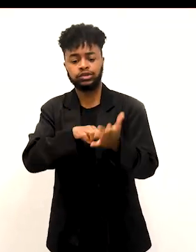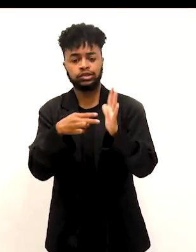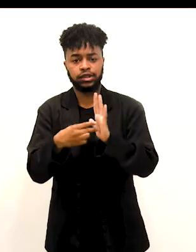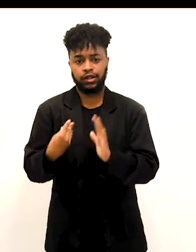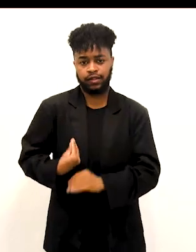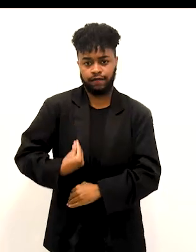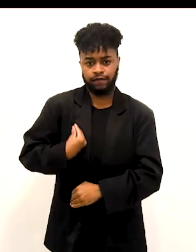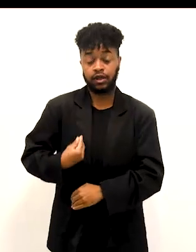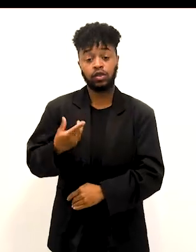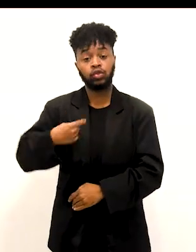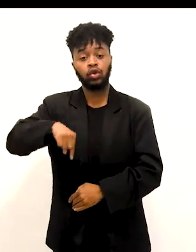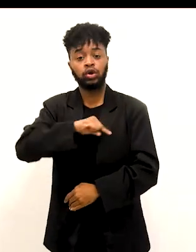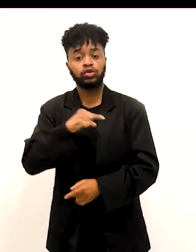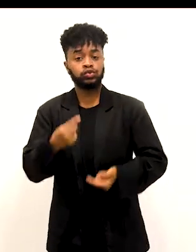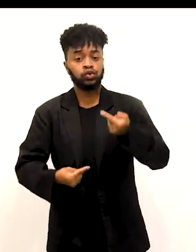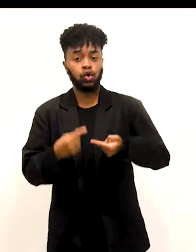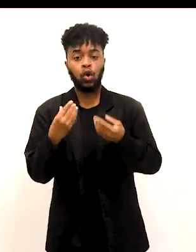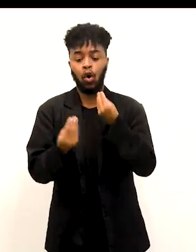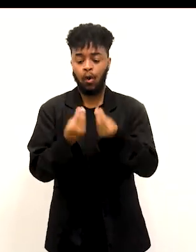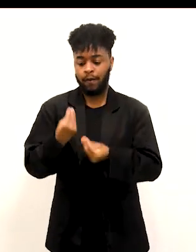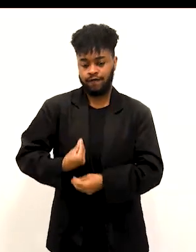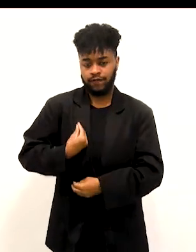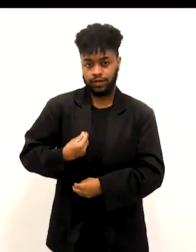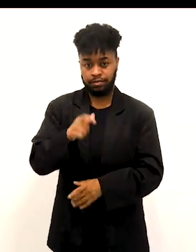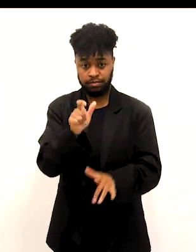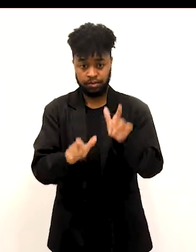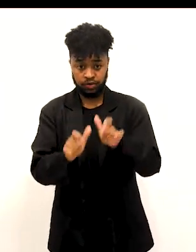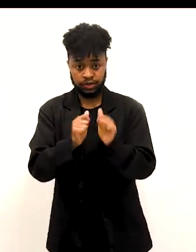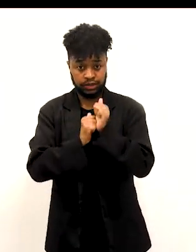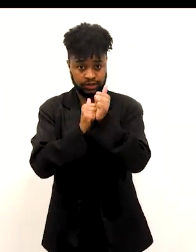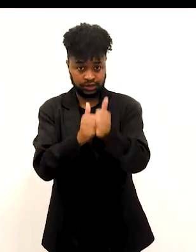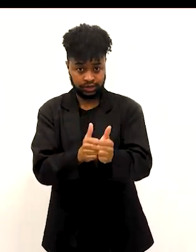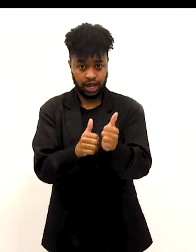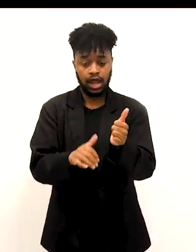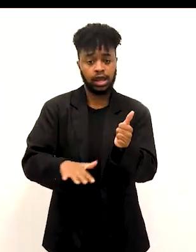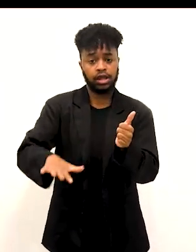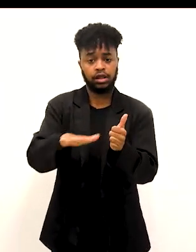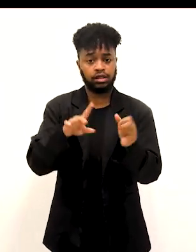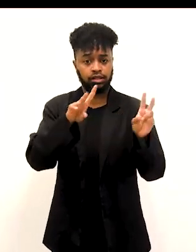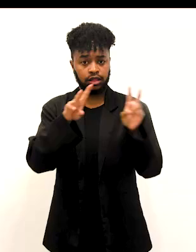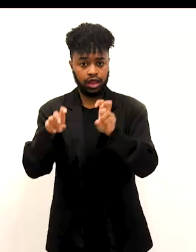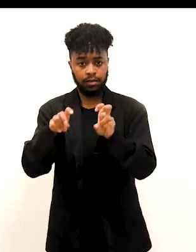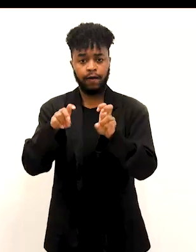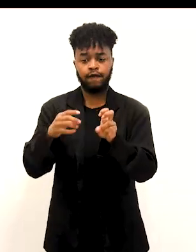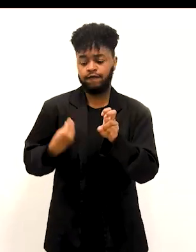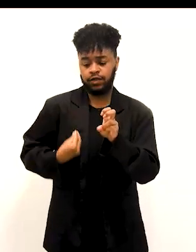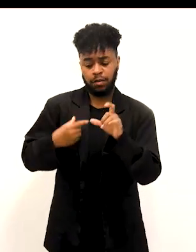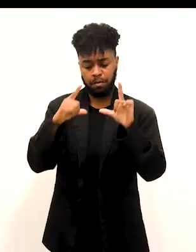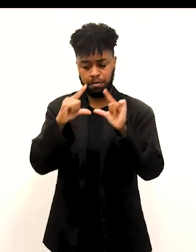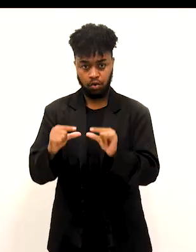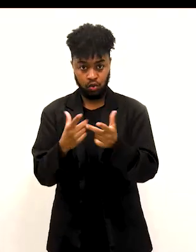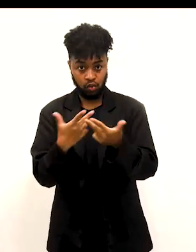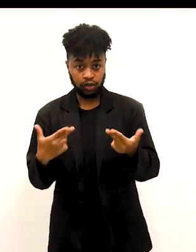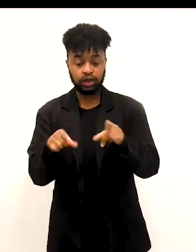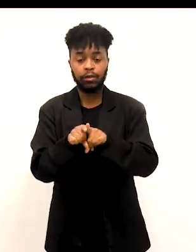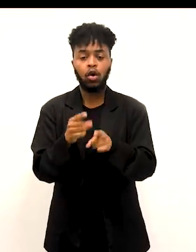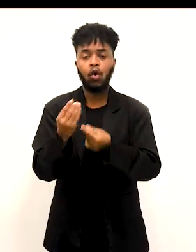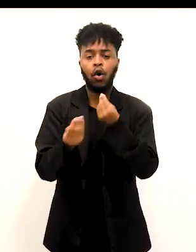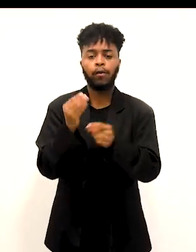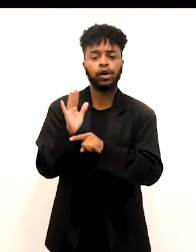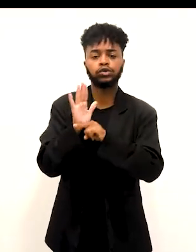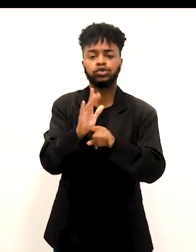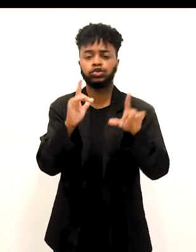hoje, vamos debater como é a vida de quem segue o minimalismo e como esse comportamento pode ajudar a reduzir o estresse do dia a dia